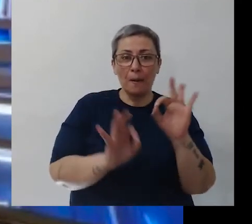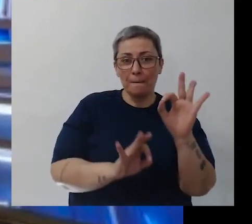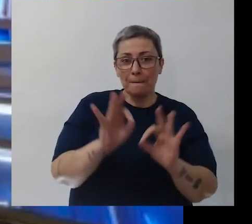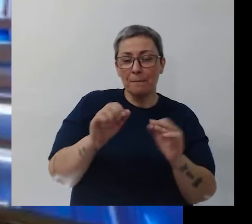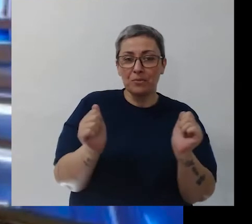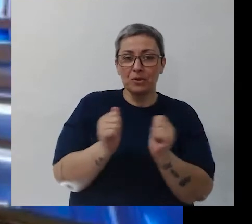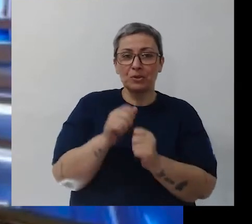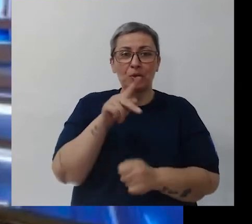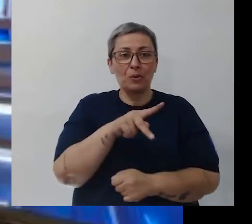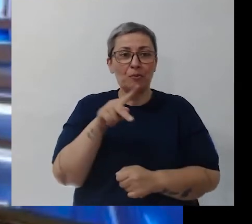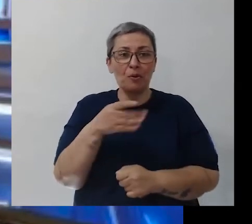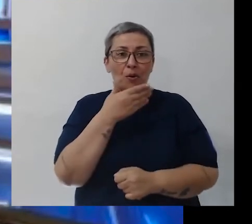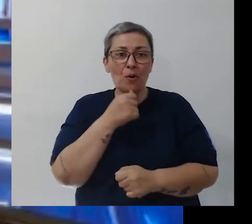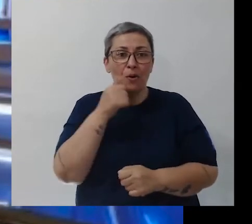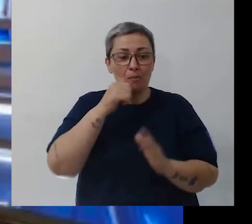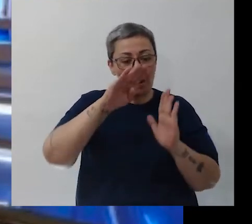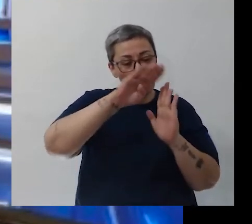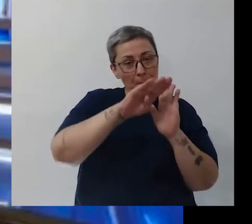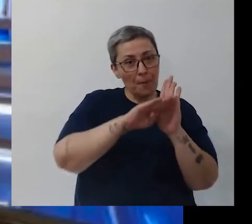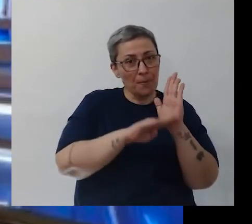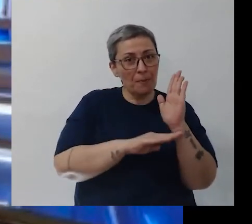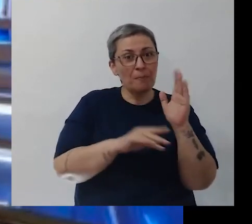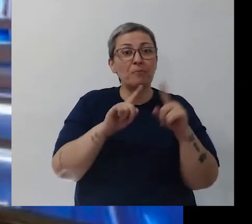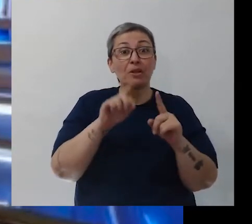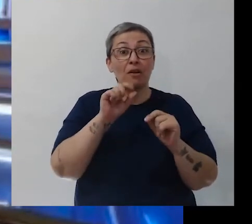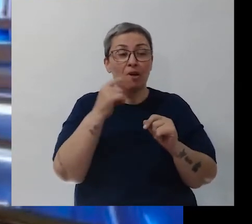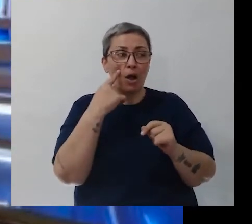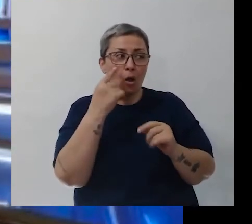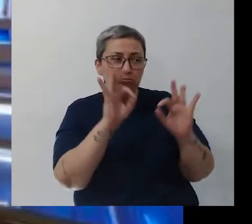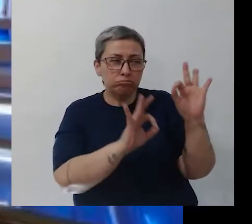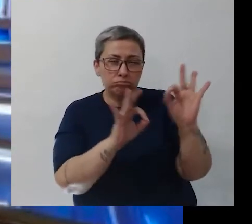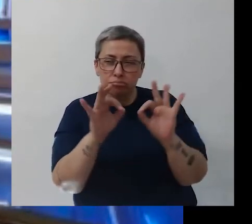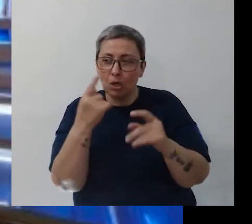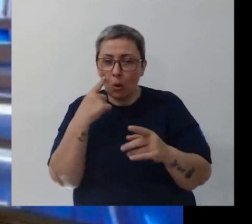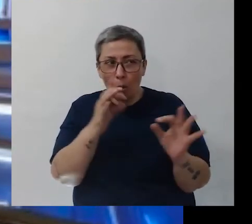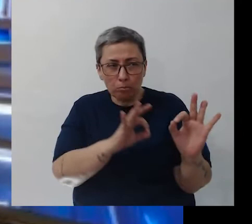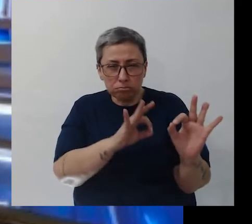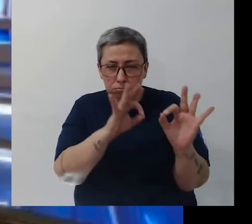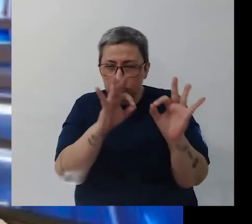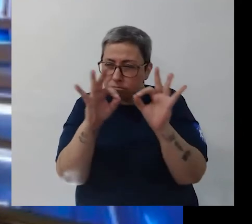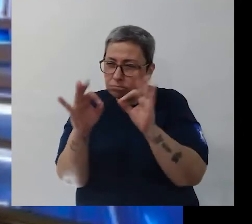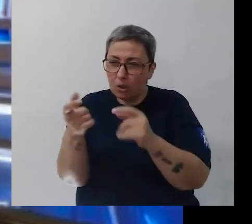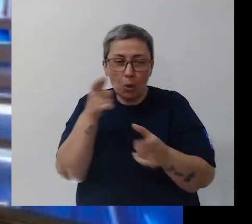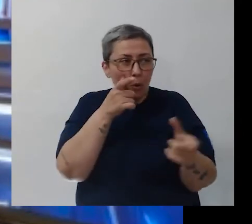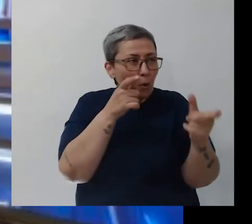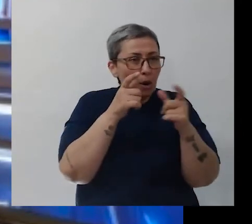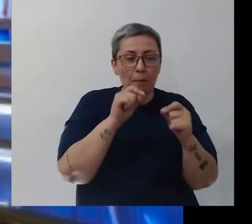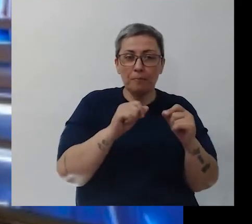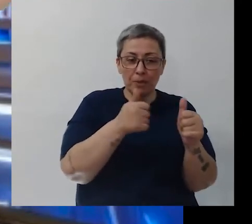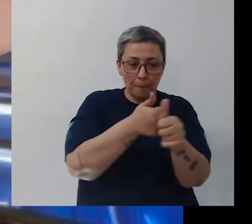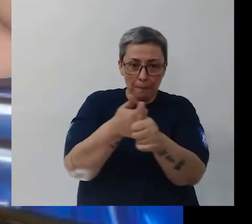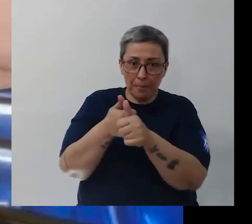com o seu professor, com a sua professora, uma lista de itens que deverão ser observados por você, educando, no entorno da